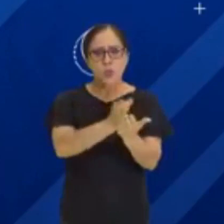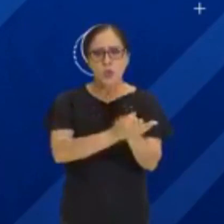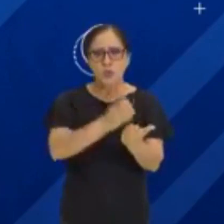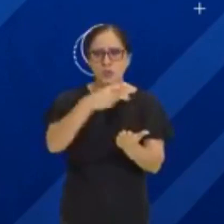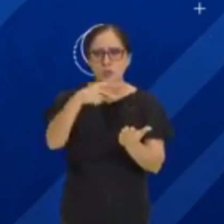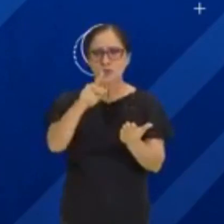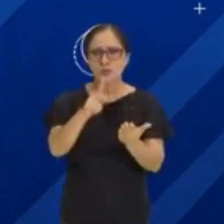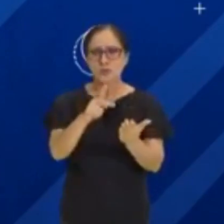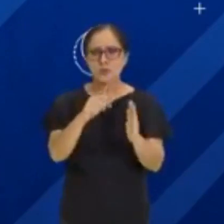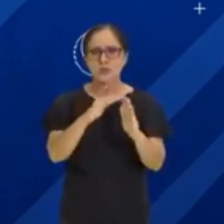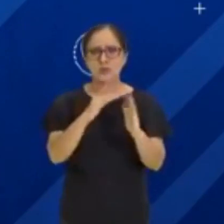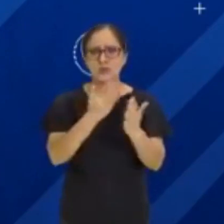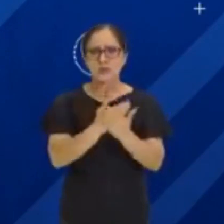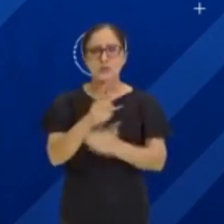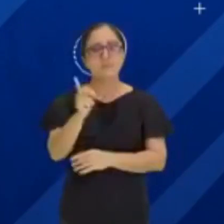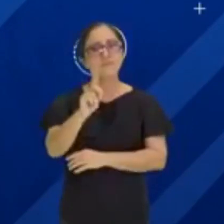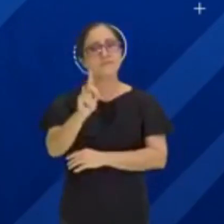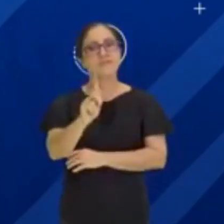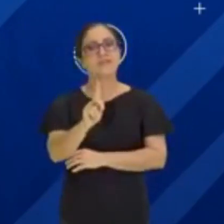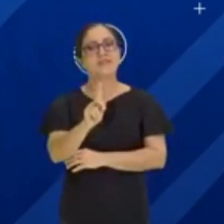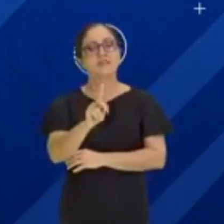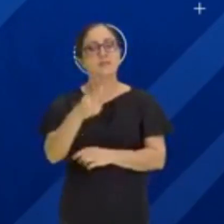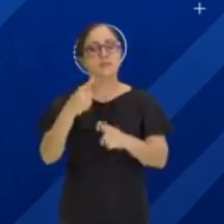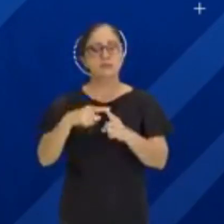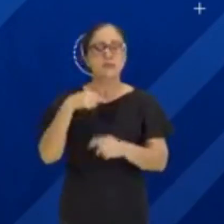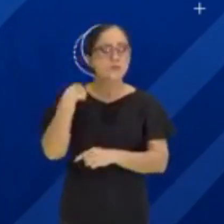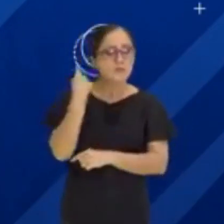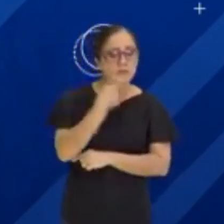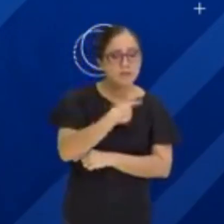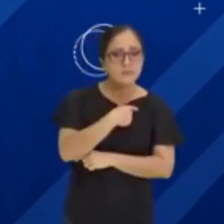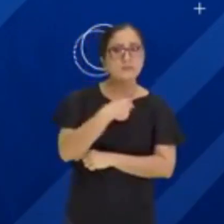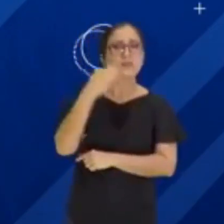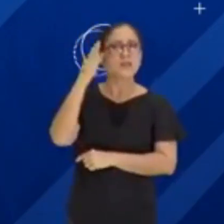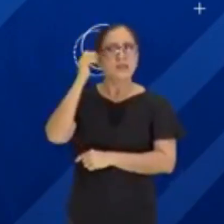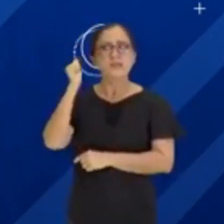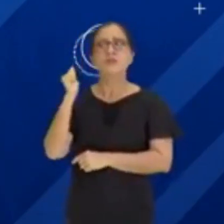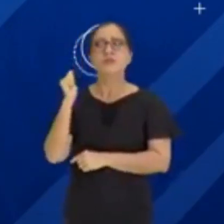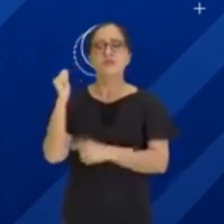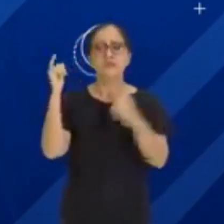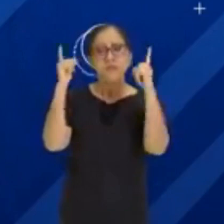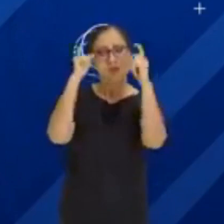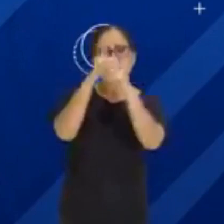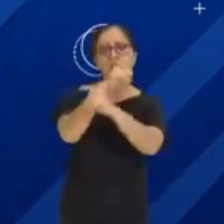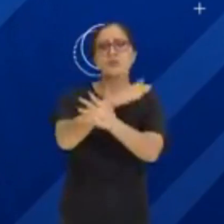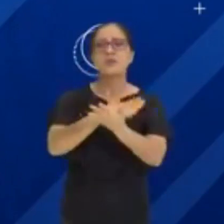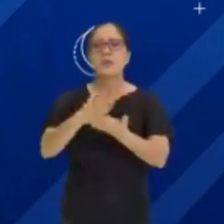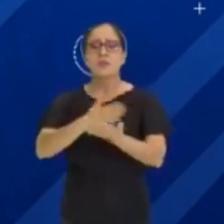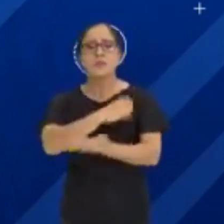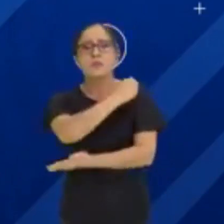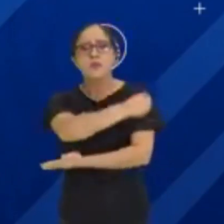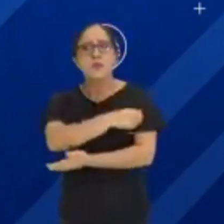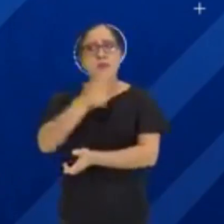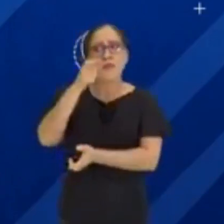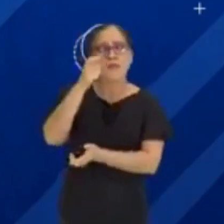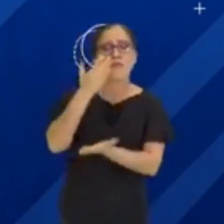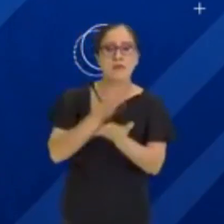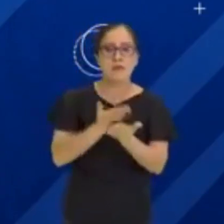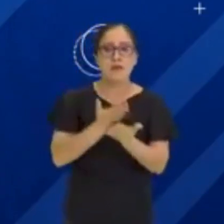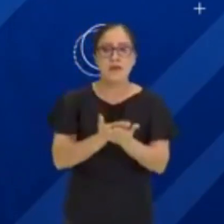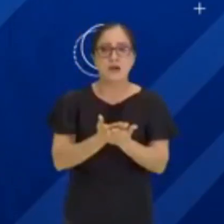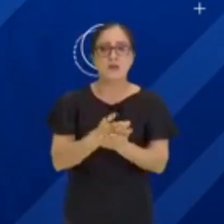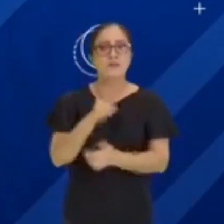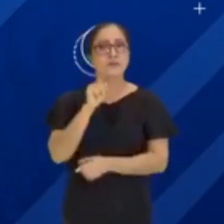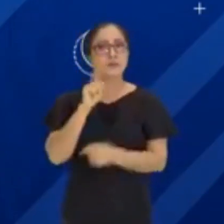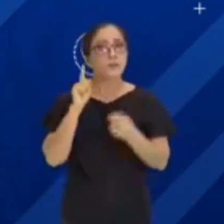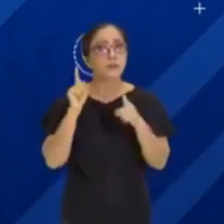vocês. Nós sabemos da dificuldade de alguns de nossos alunos em acessar as aulas. Uma outra questão